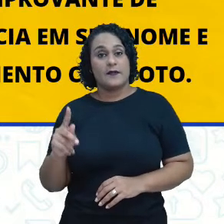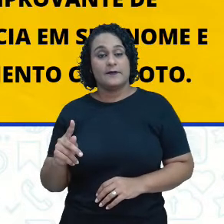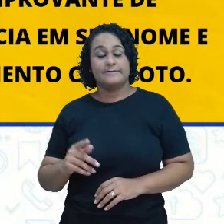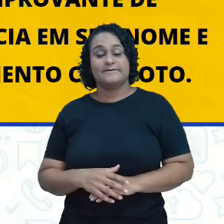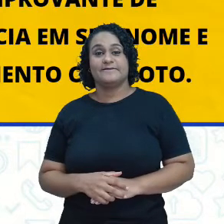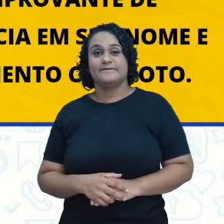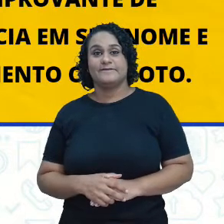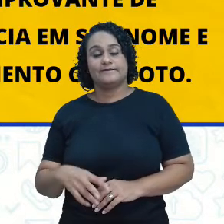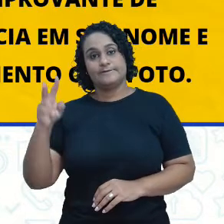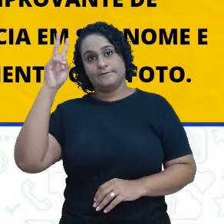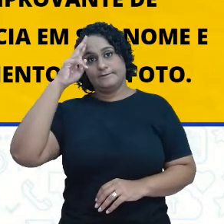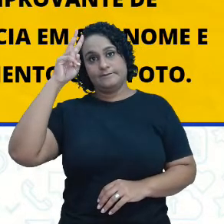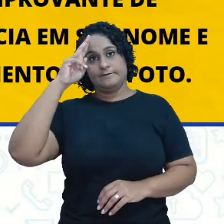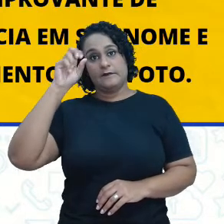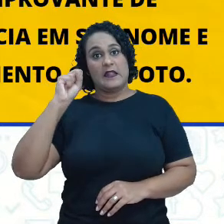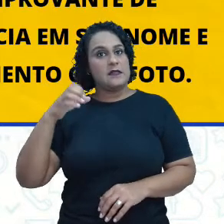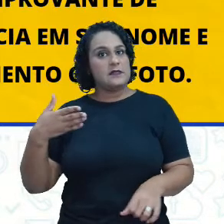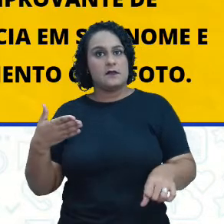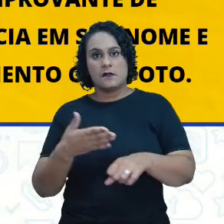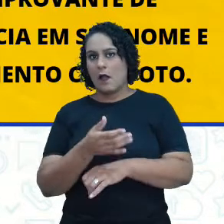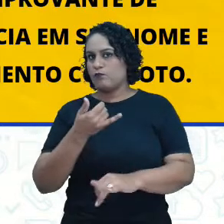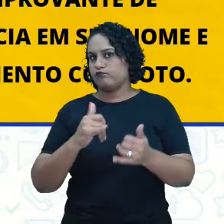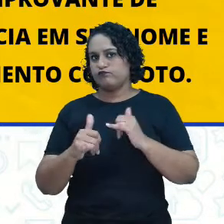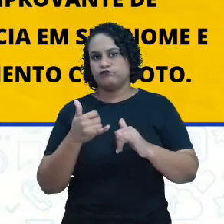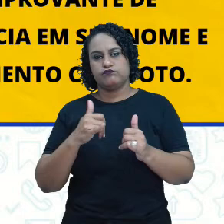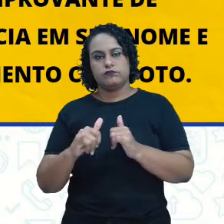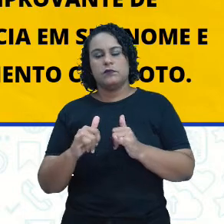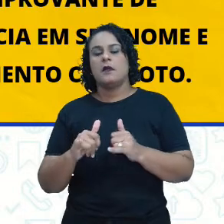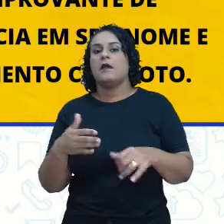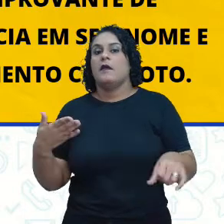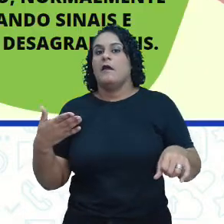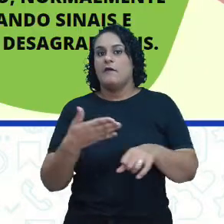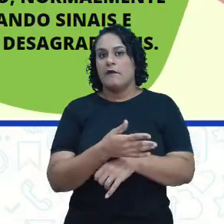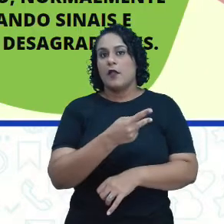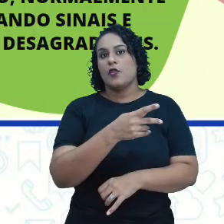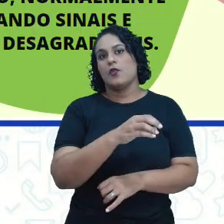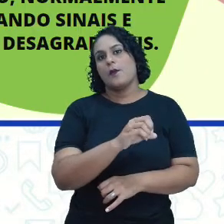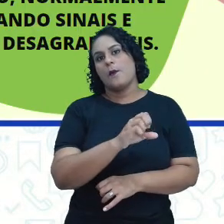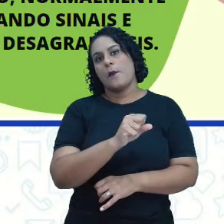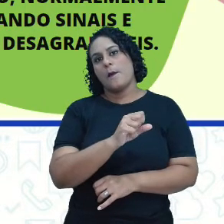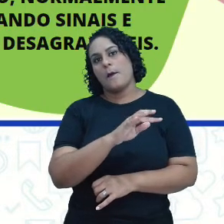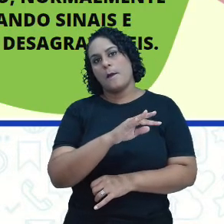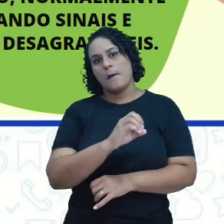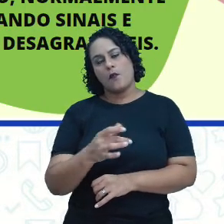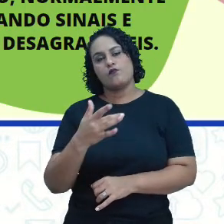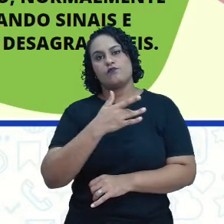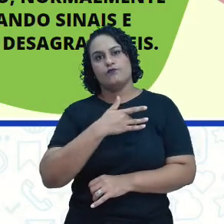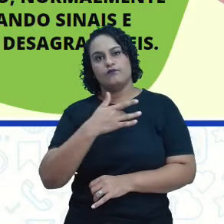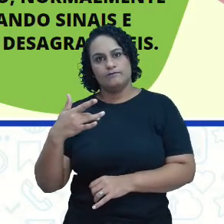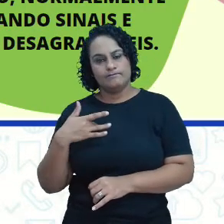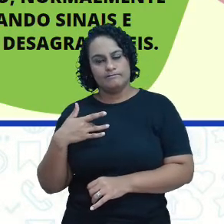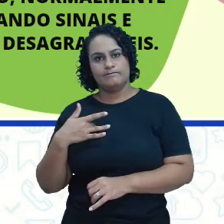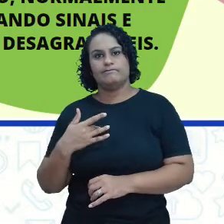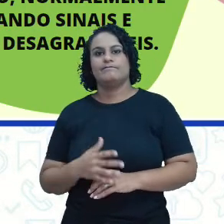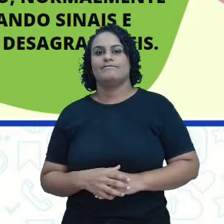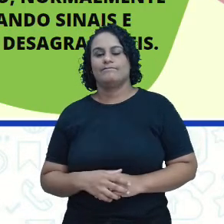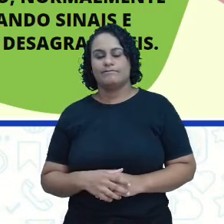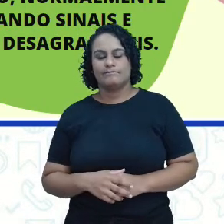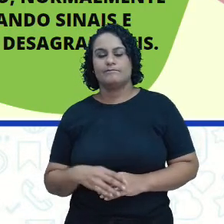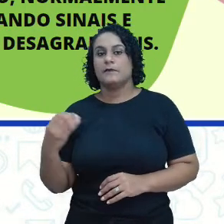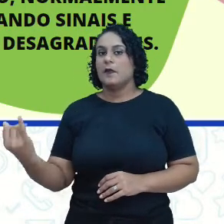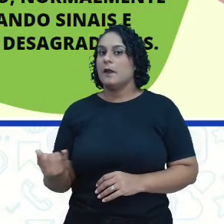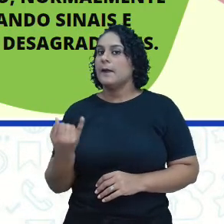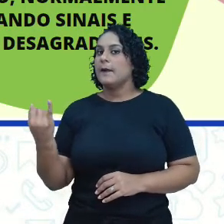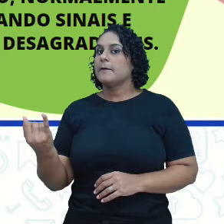pessoal? Então, lembrando, quem não tem acesso à internet, vai lá na unidade de saúde da família. Outra coisa, gente, é importante a